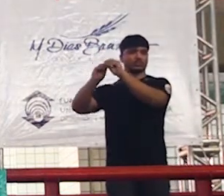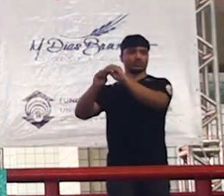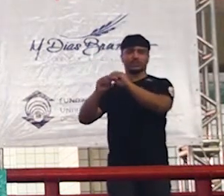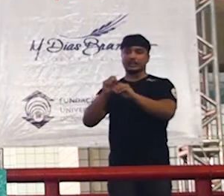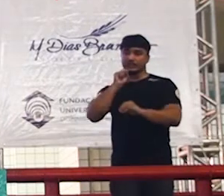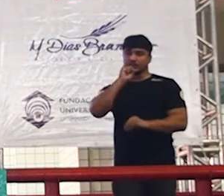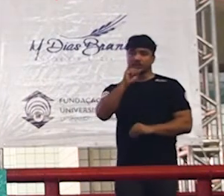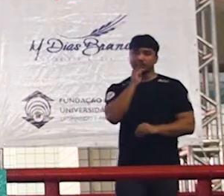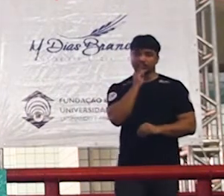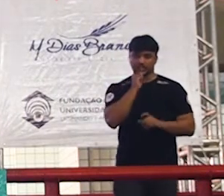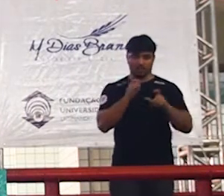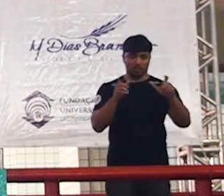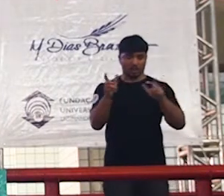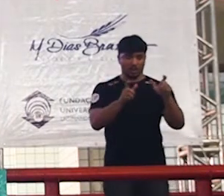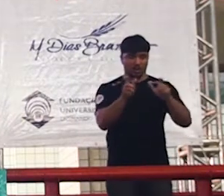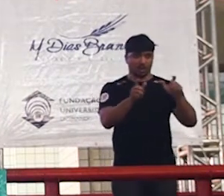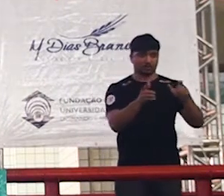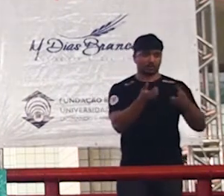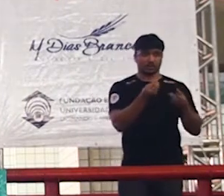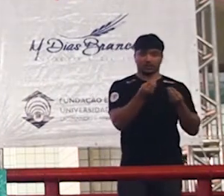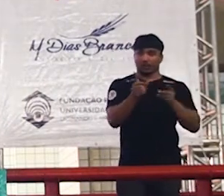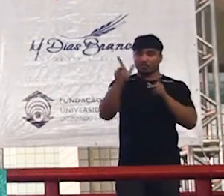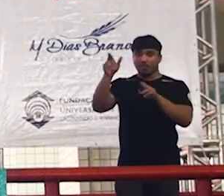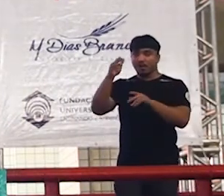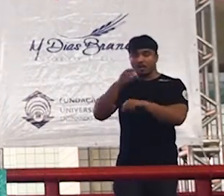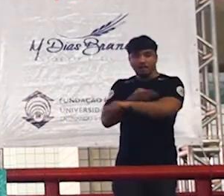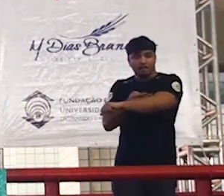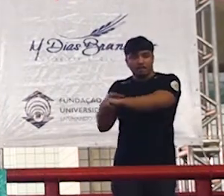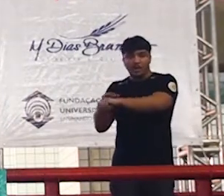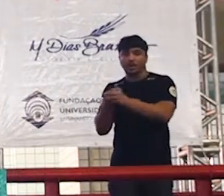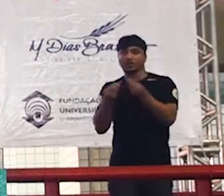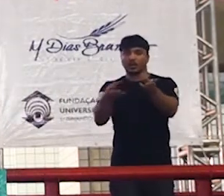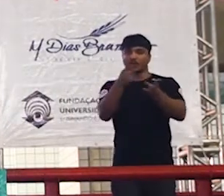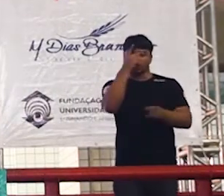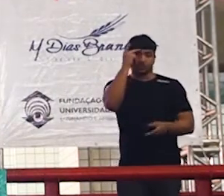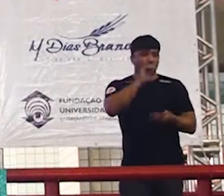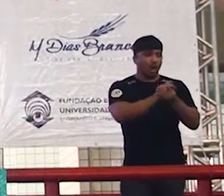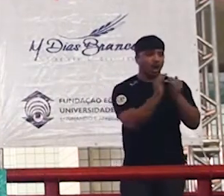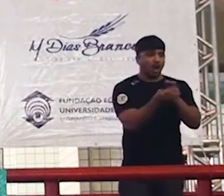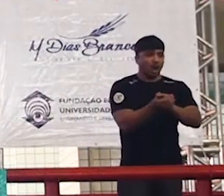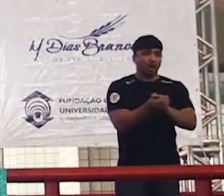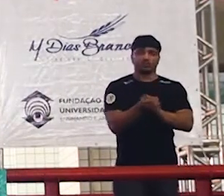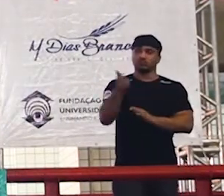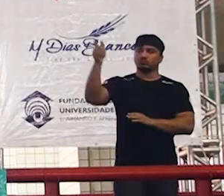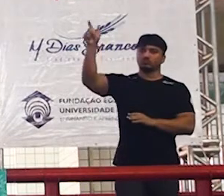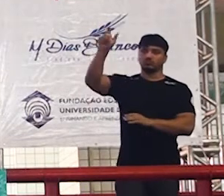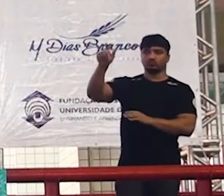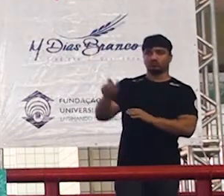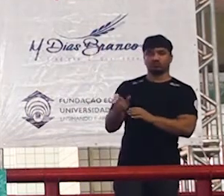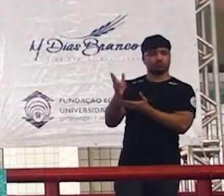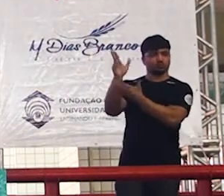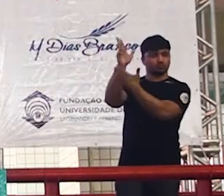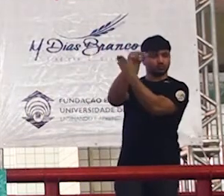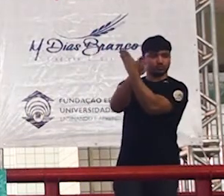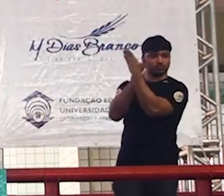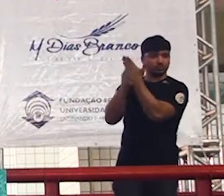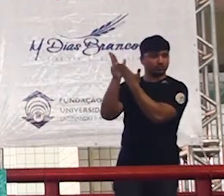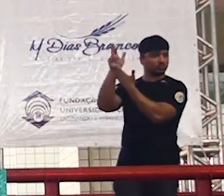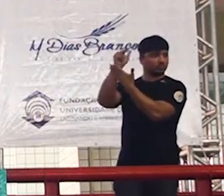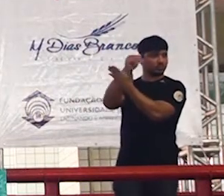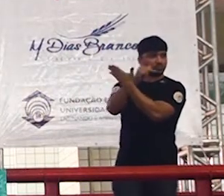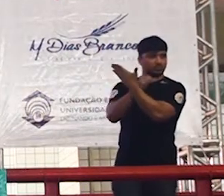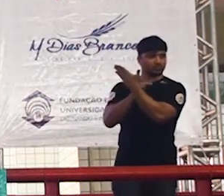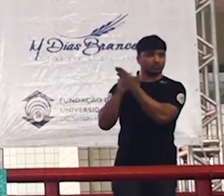Se eu pegar essas 2 latas de tinta spray, a mesma parede branca, e der na mão de um artista, o que o artista vai fazer? Vai